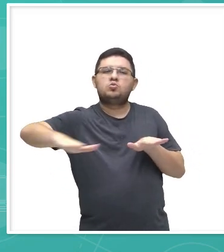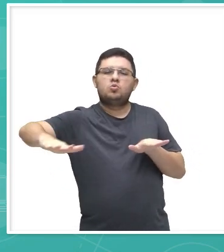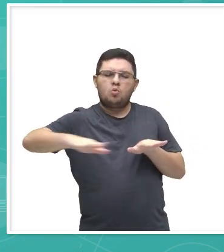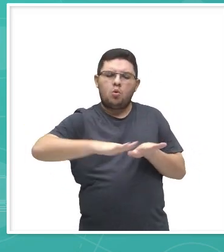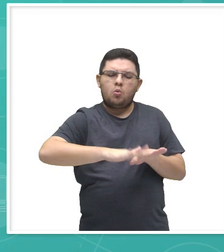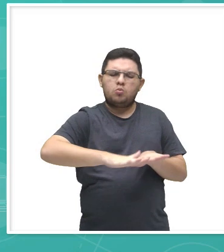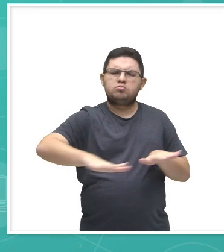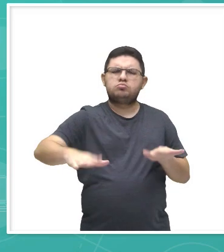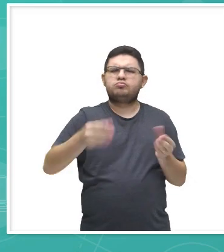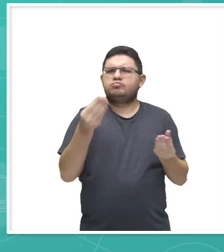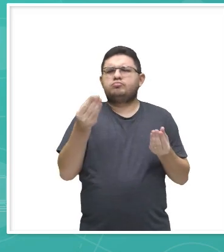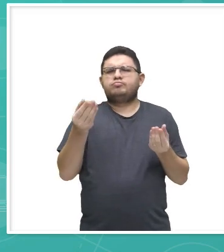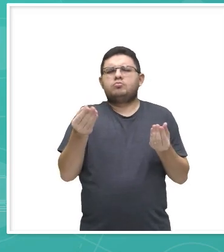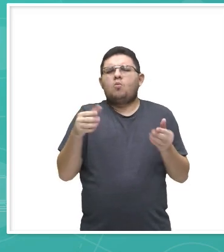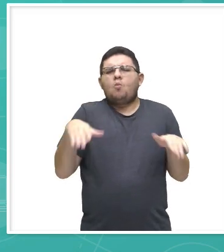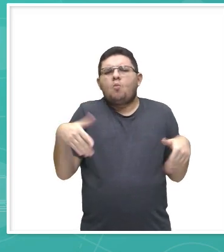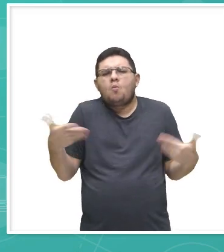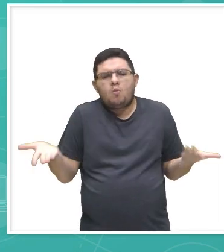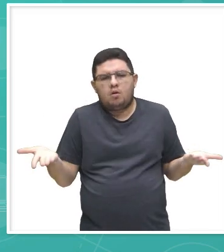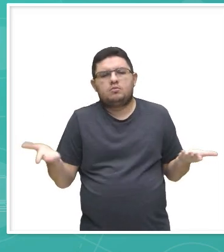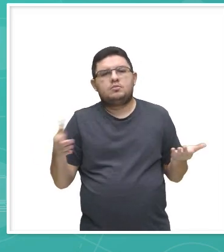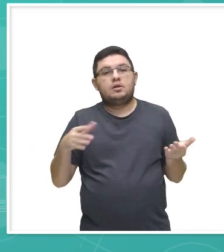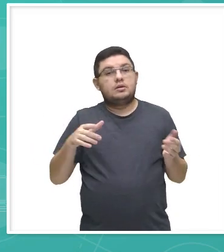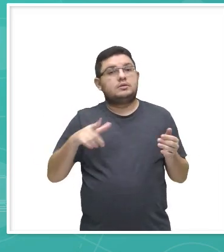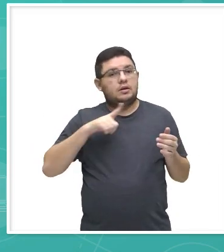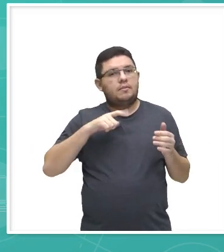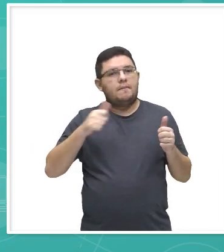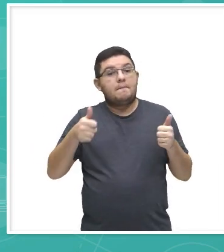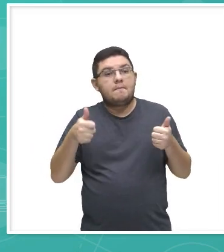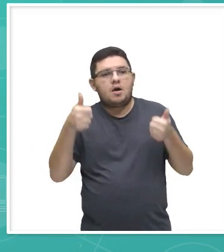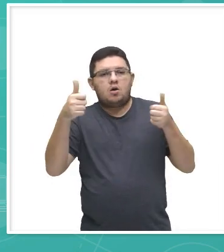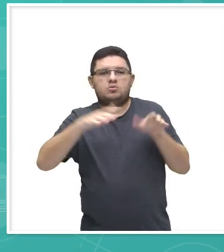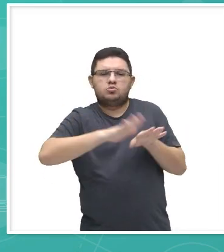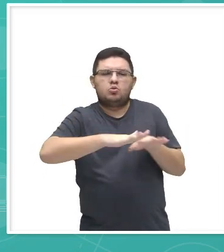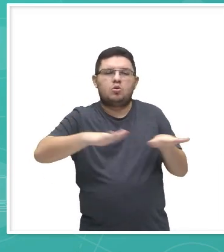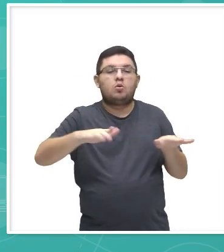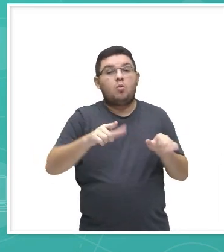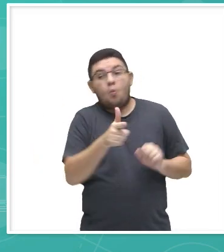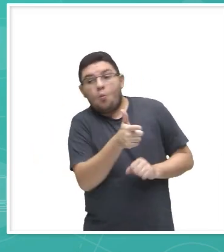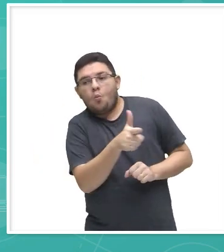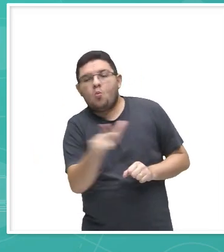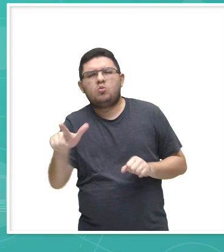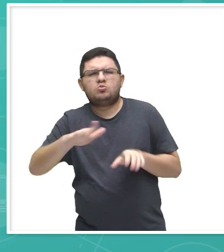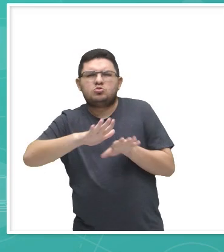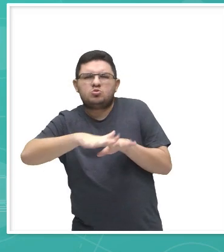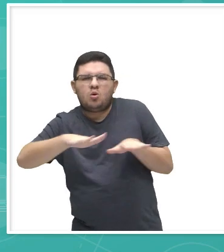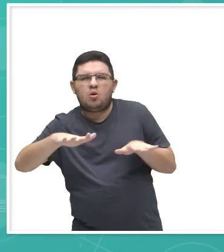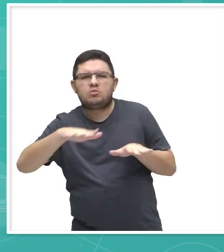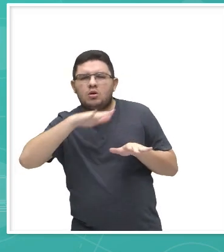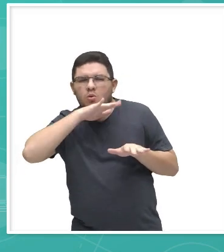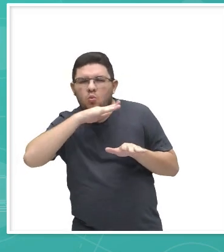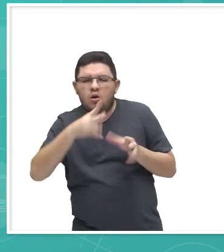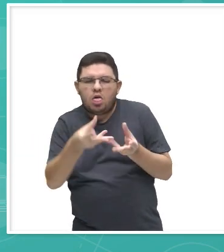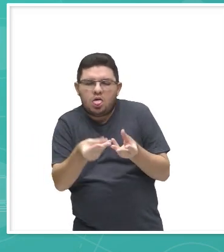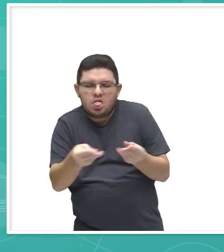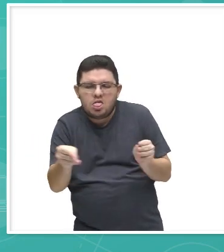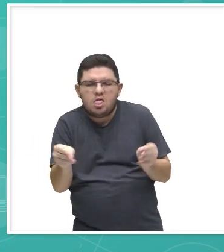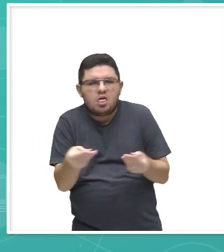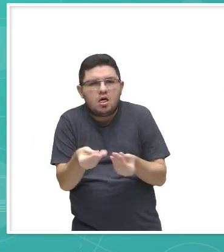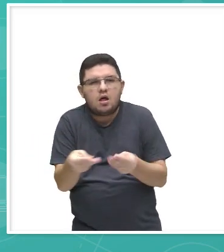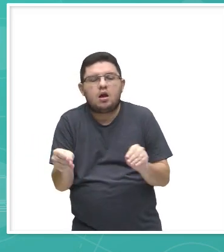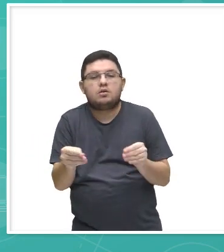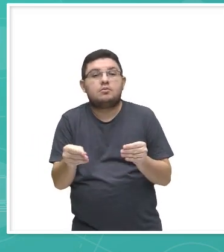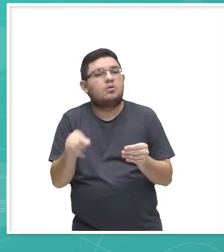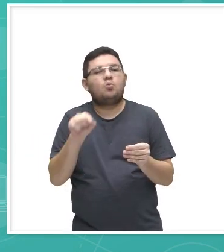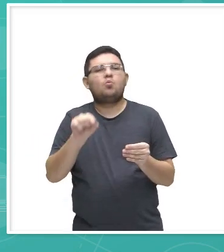utilizados para a agricultura de exportação. E os solos mais pobres, gente, geralmente eles vão ficar aí